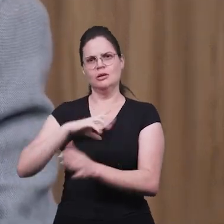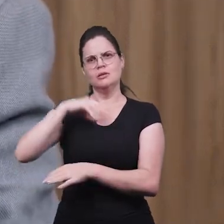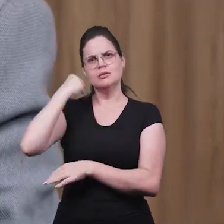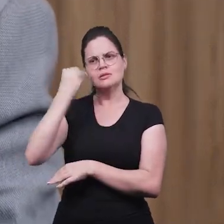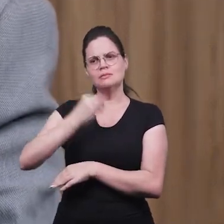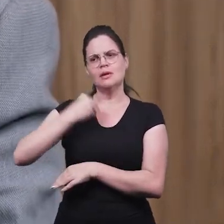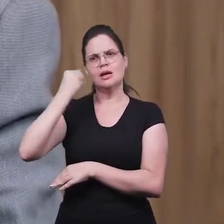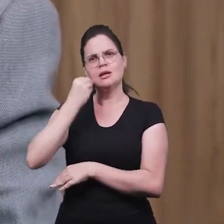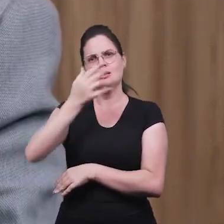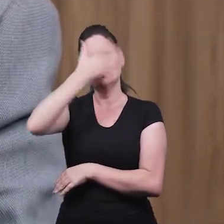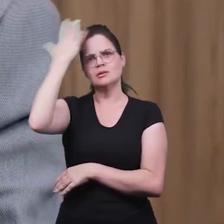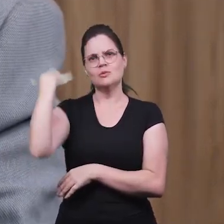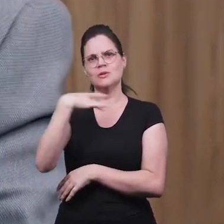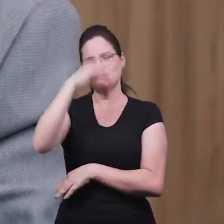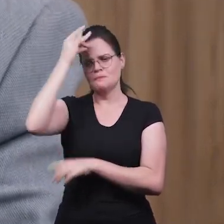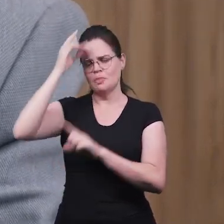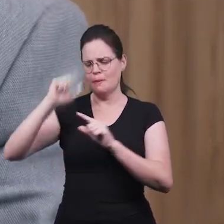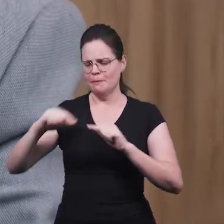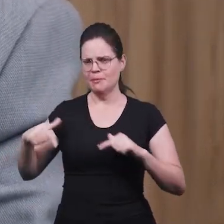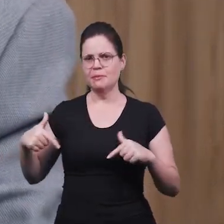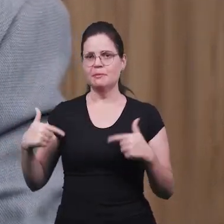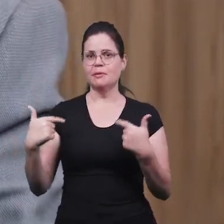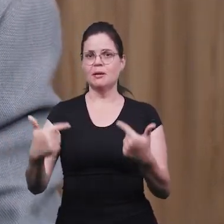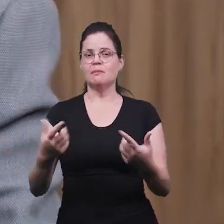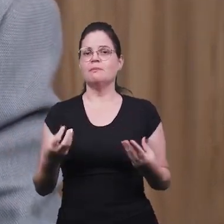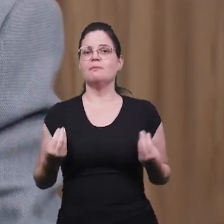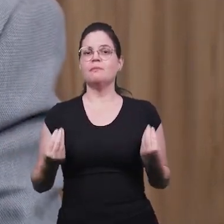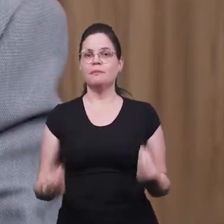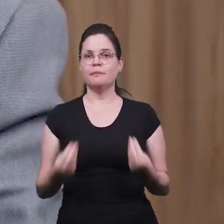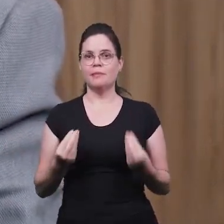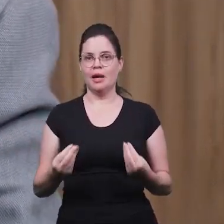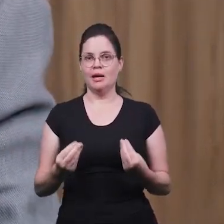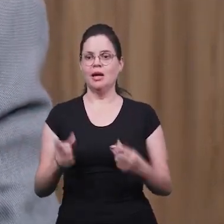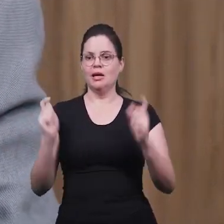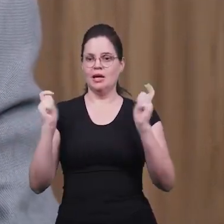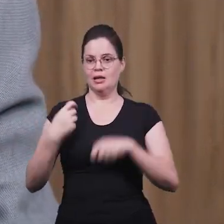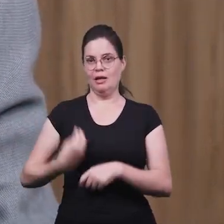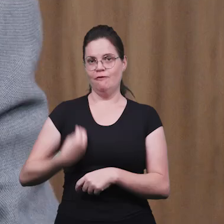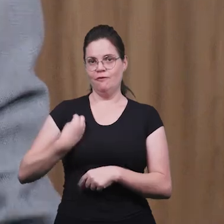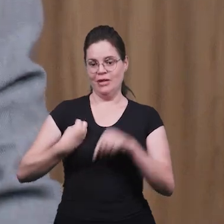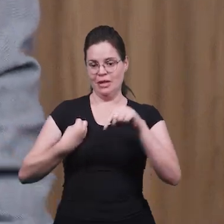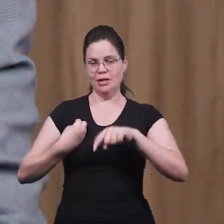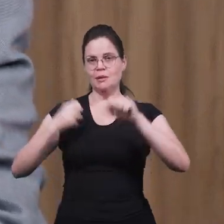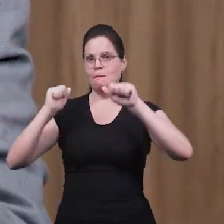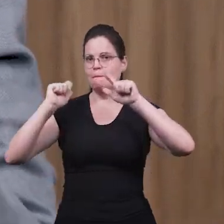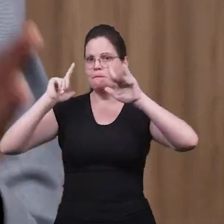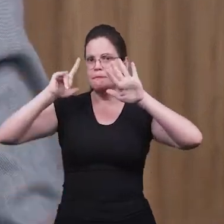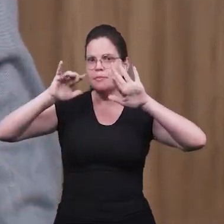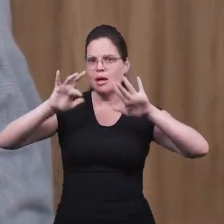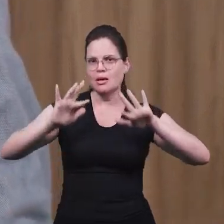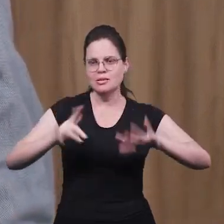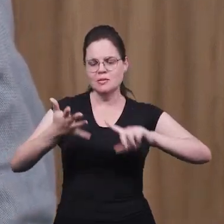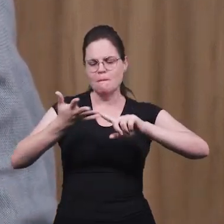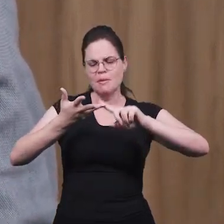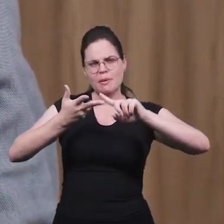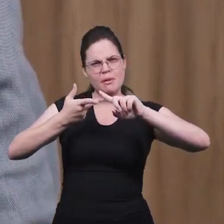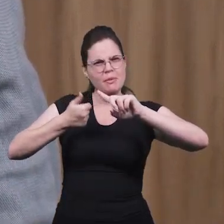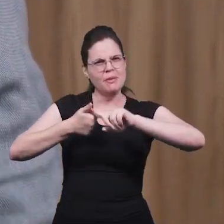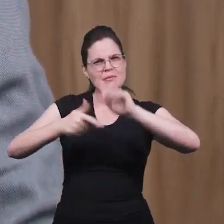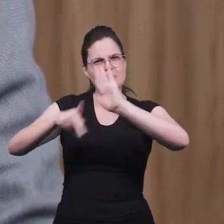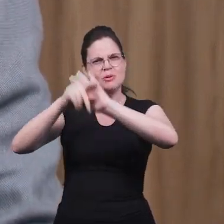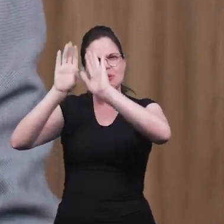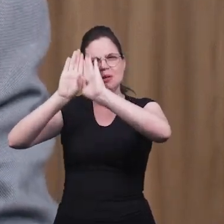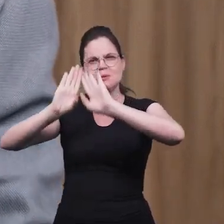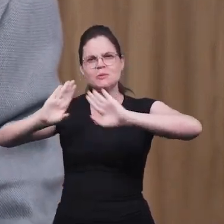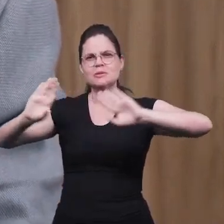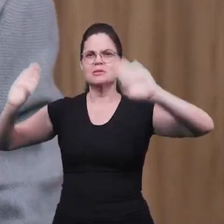do selo do Espírito Santo, para que ele colha, tanto nesta vida, as bênçãos infindas do